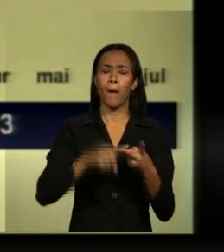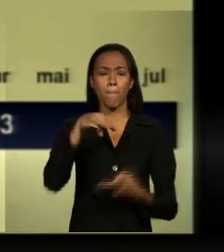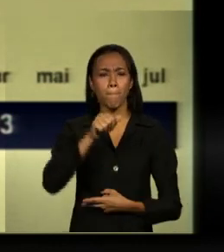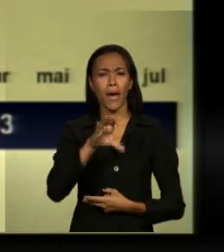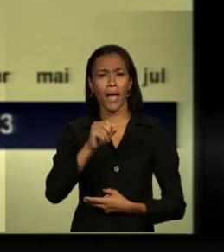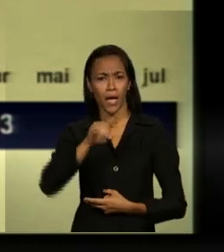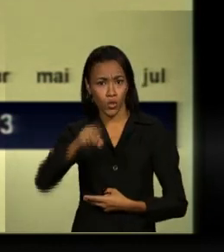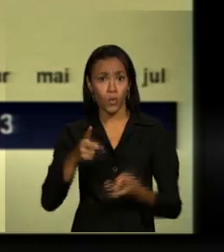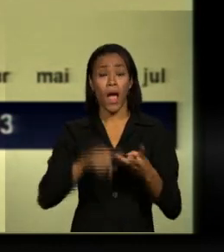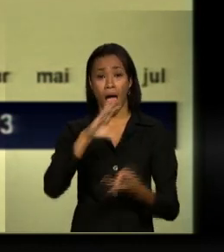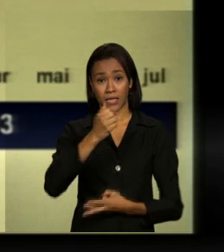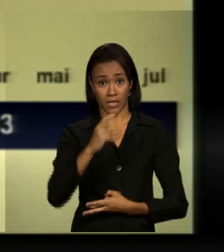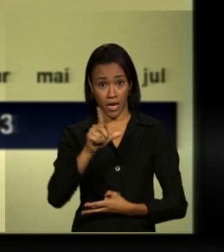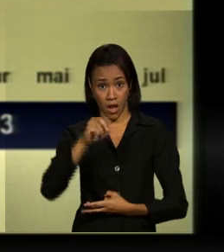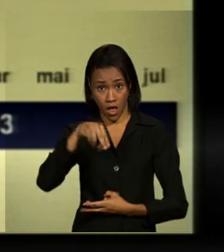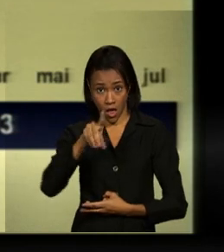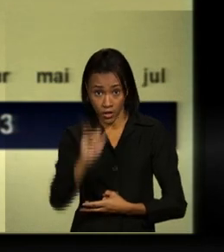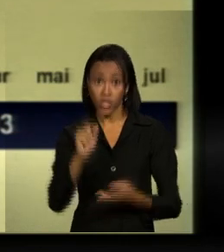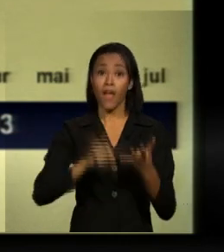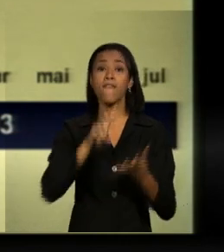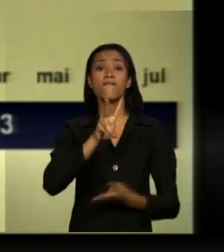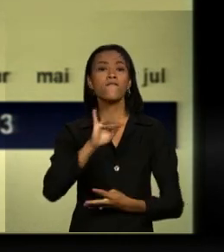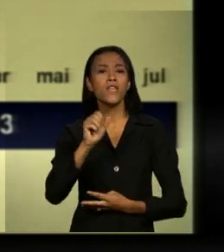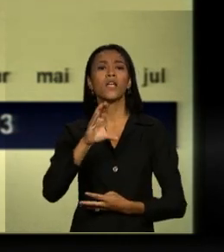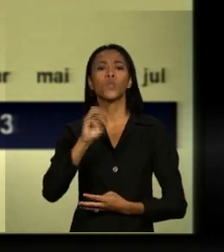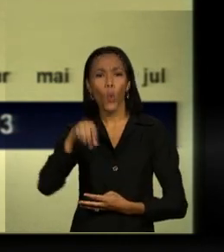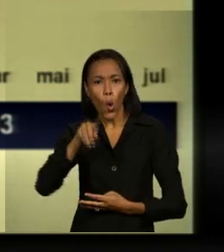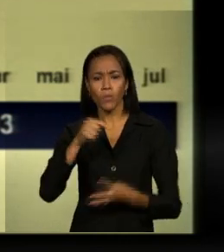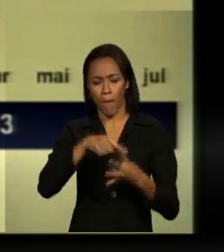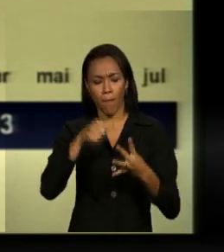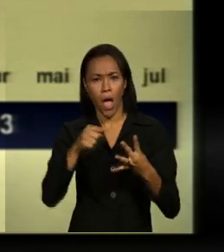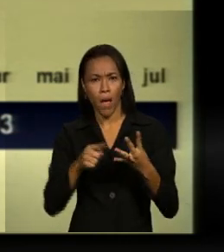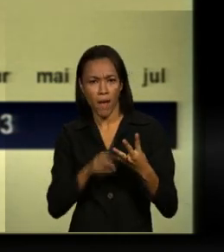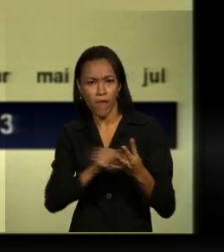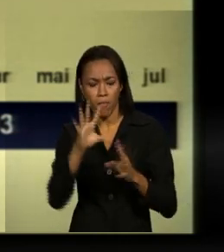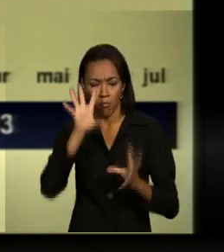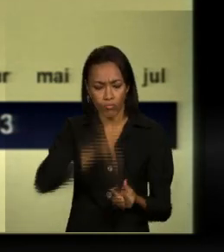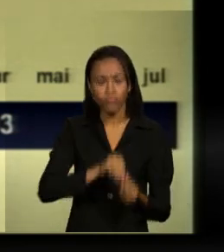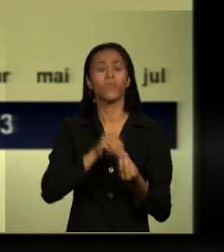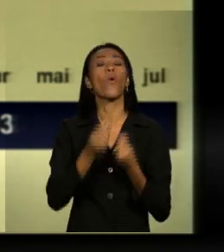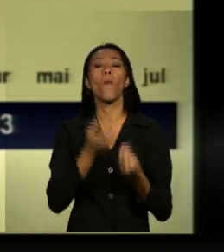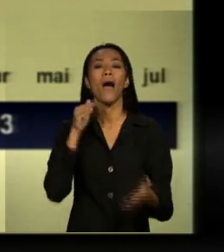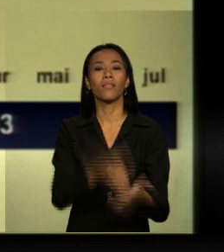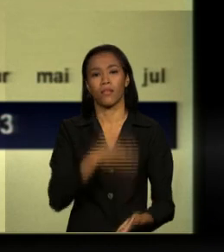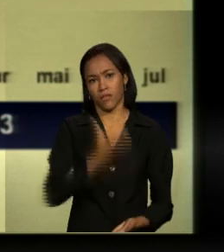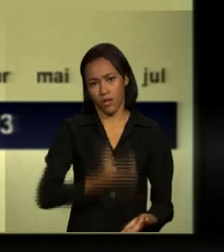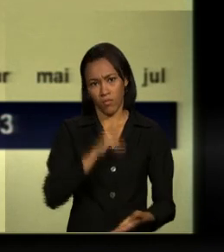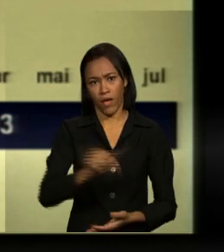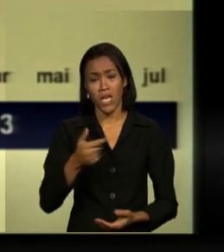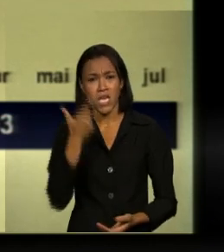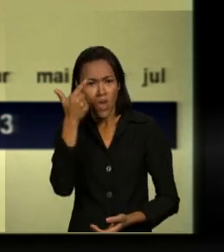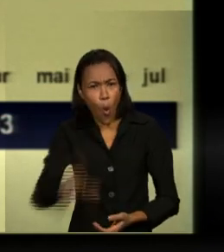Maracaju Açailândia Vila do Conde nós vamos concluir todos os estudos até dezembro e